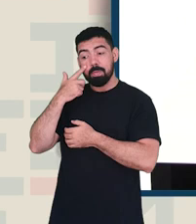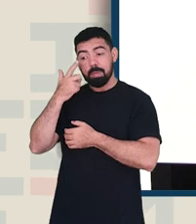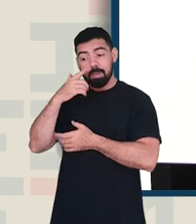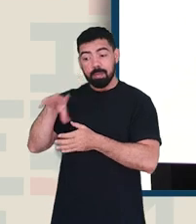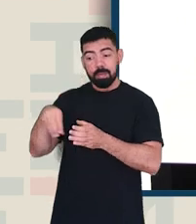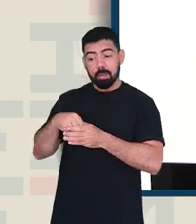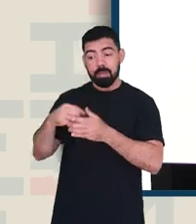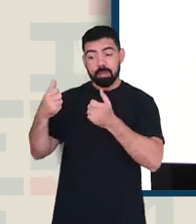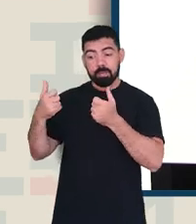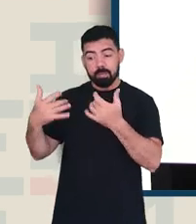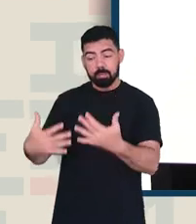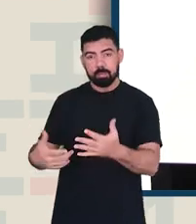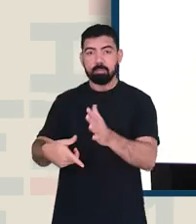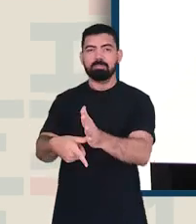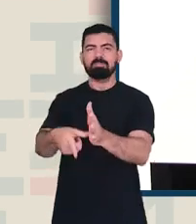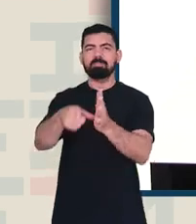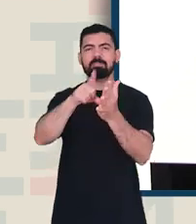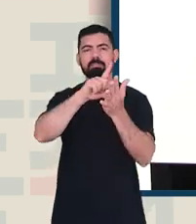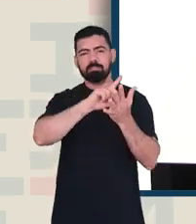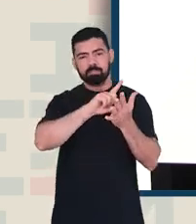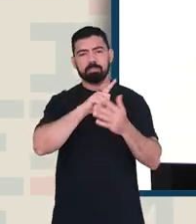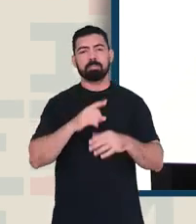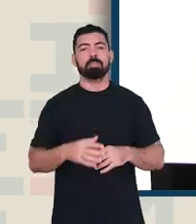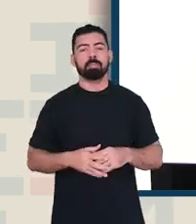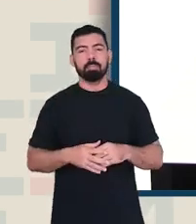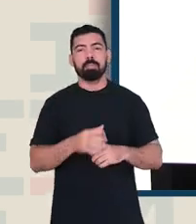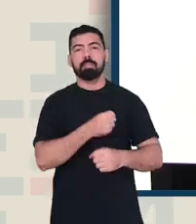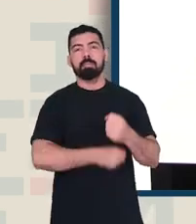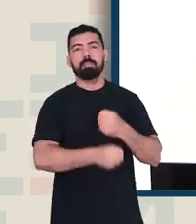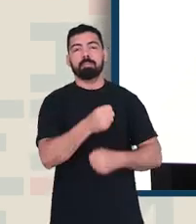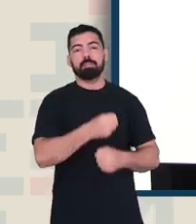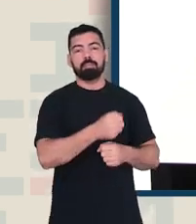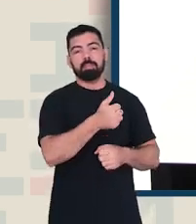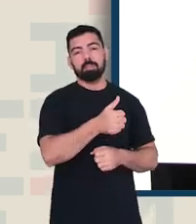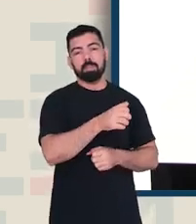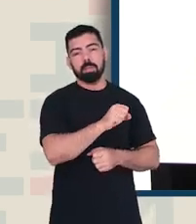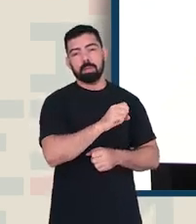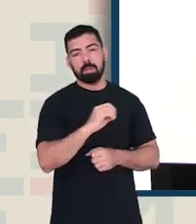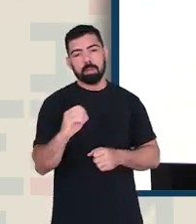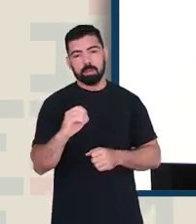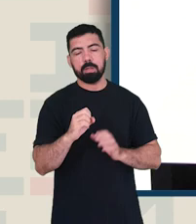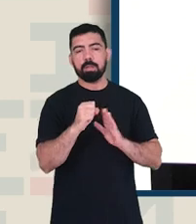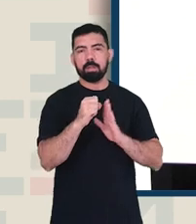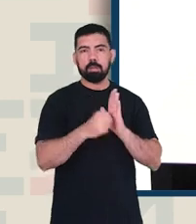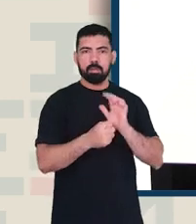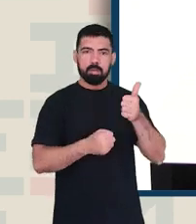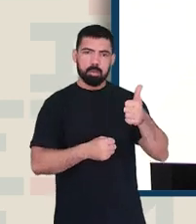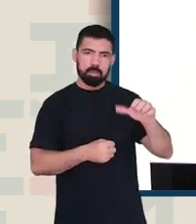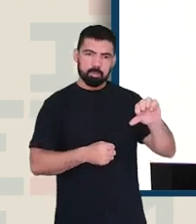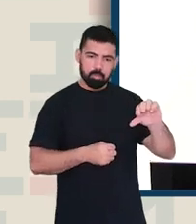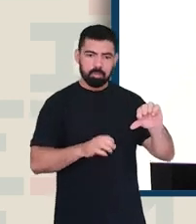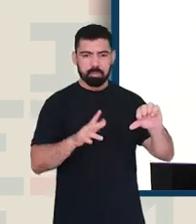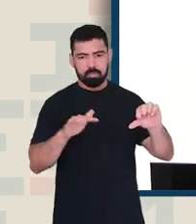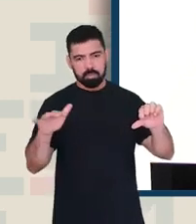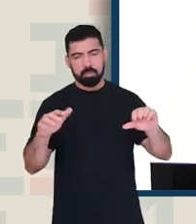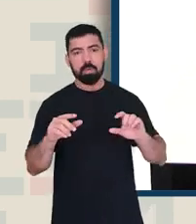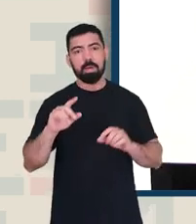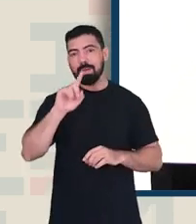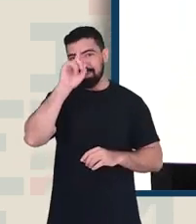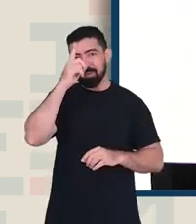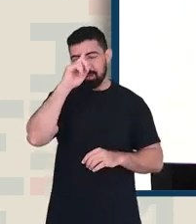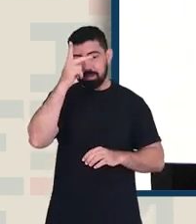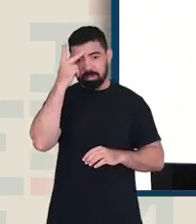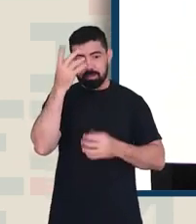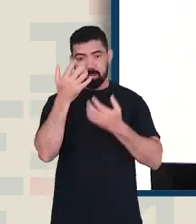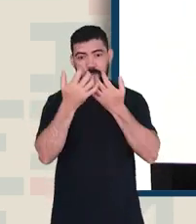aqui, anterior ao 1900, século XIX, 1800, já uma ideia dos músicos